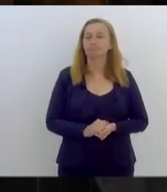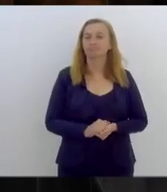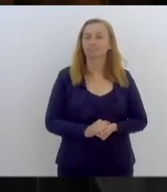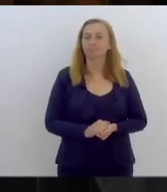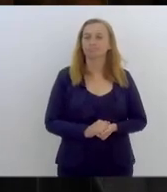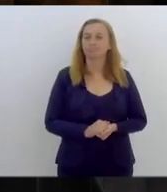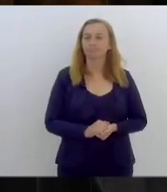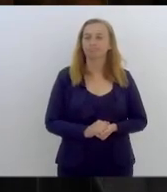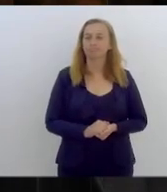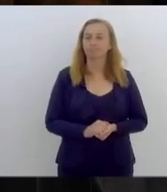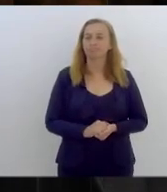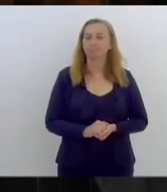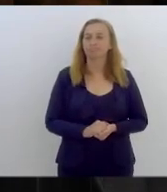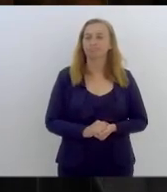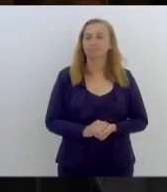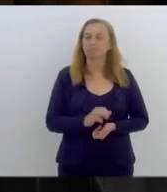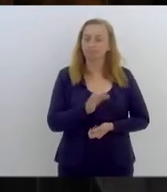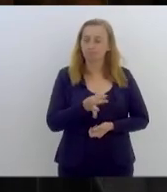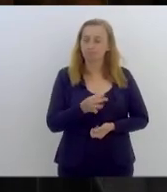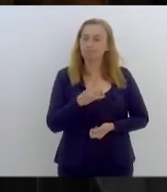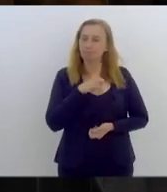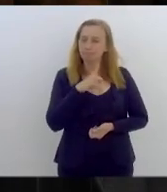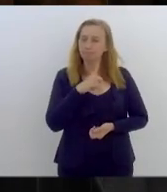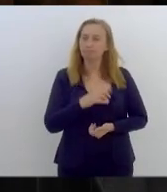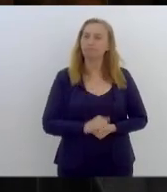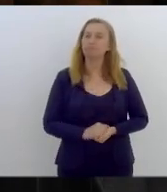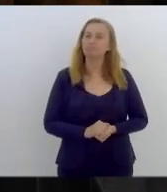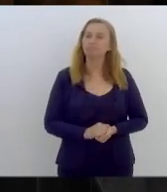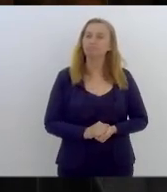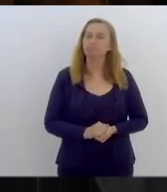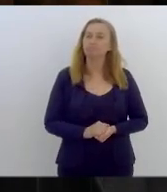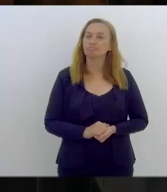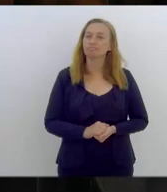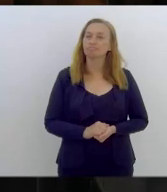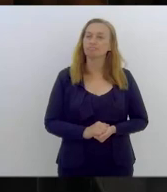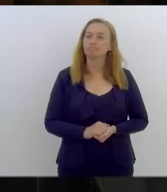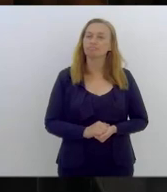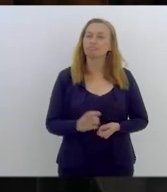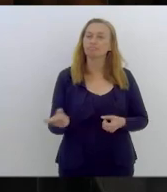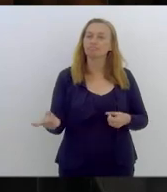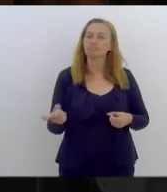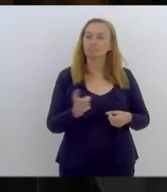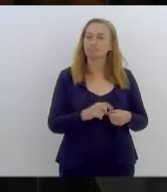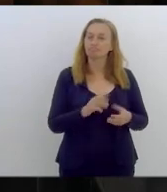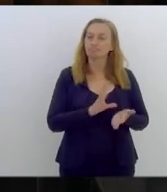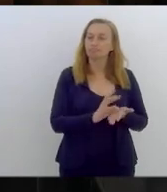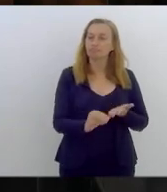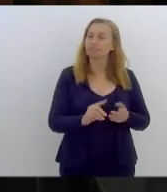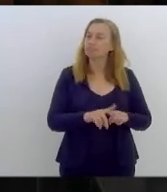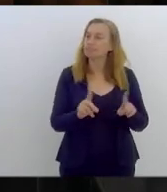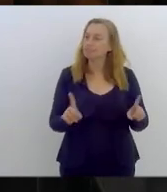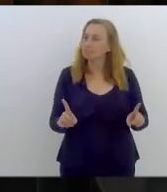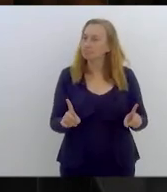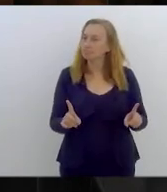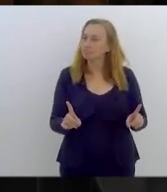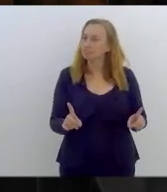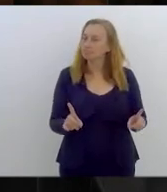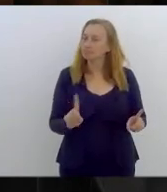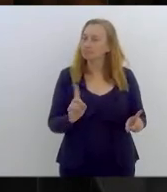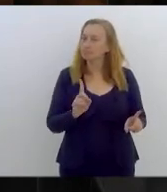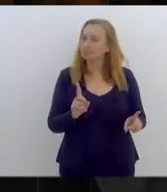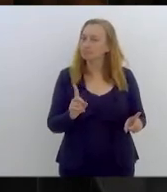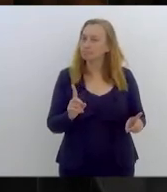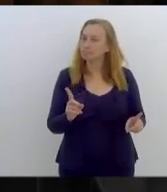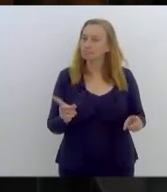tenho absoluta certeza que isto virá mas não se não